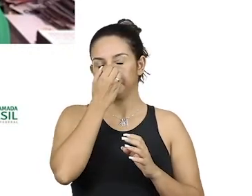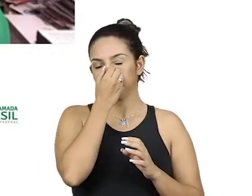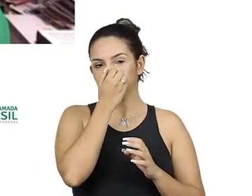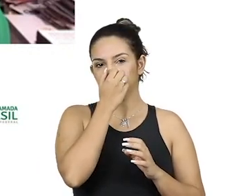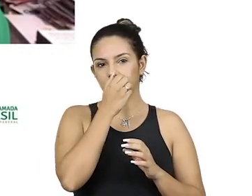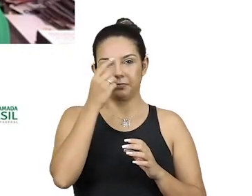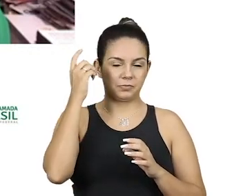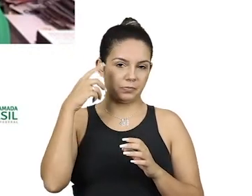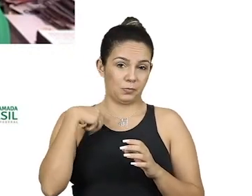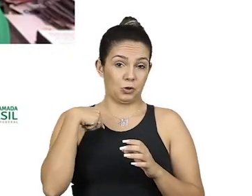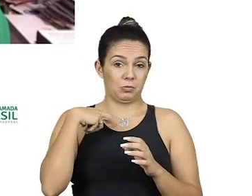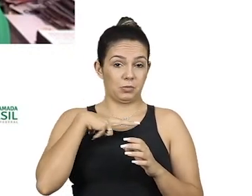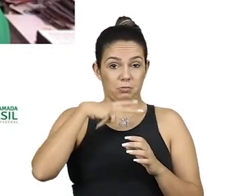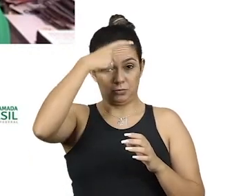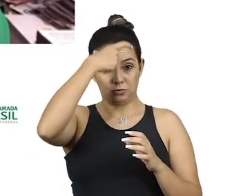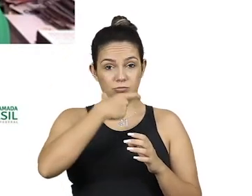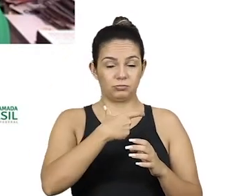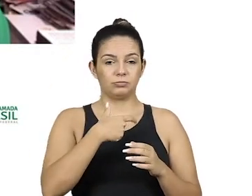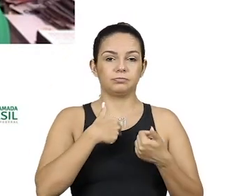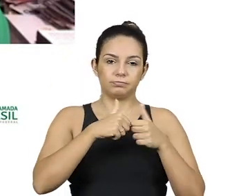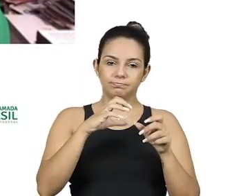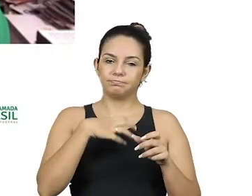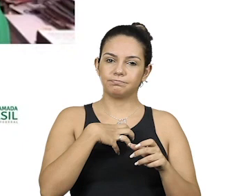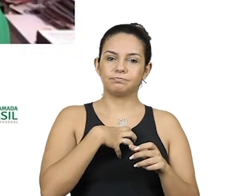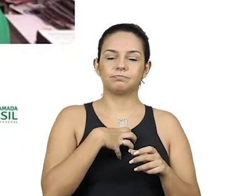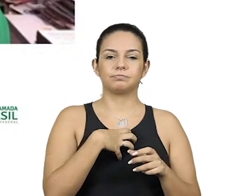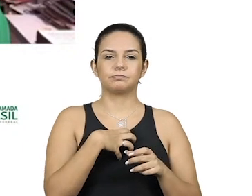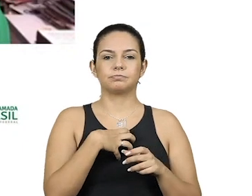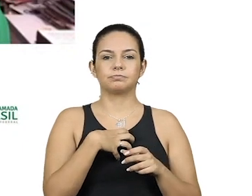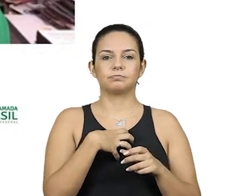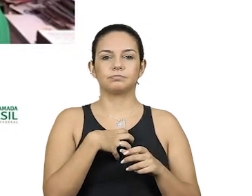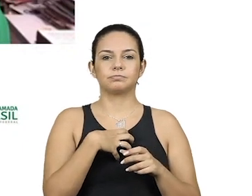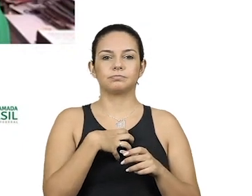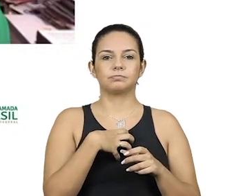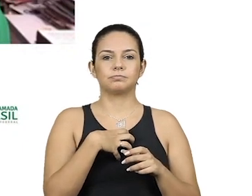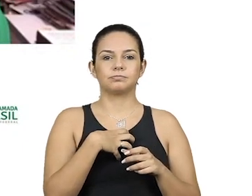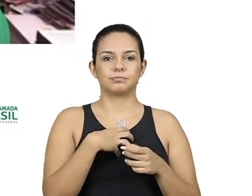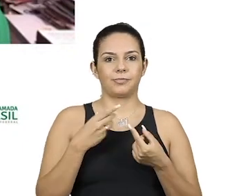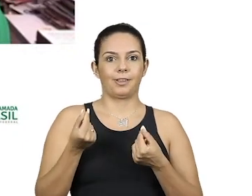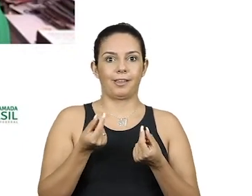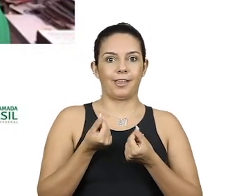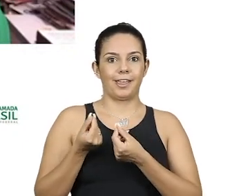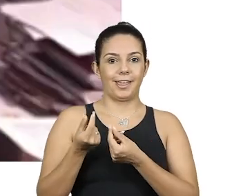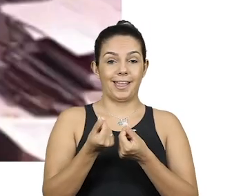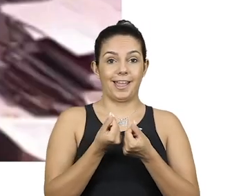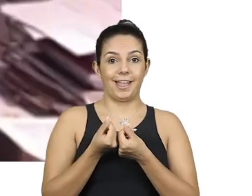Então, pessoalmente, estou me sentindo rica,